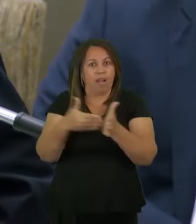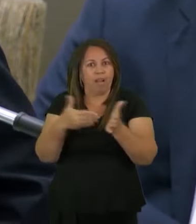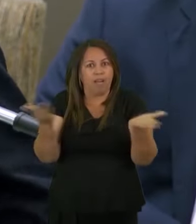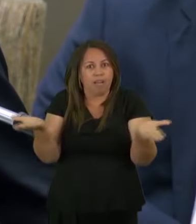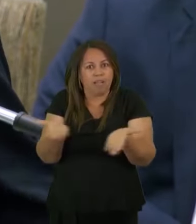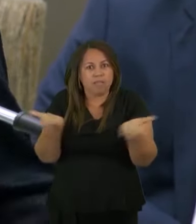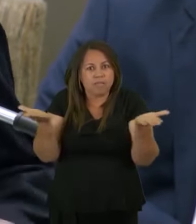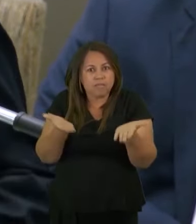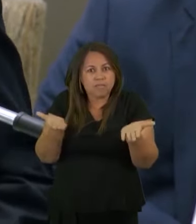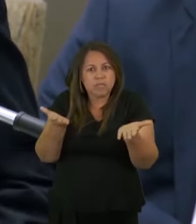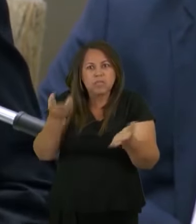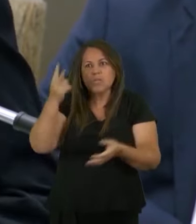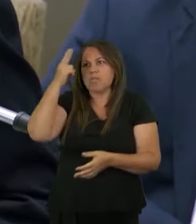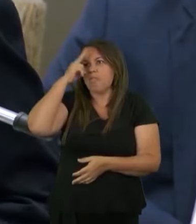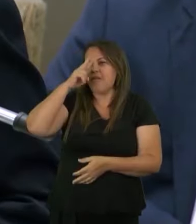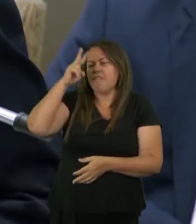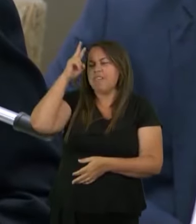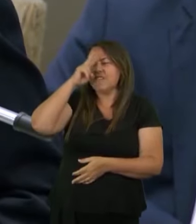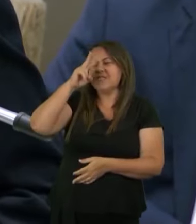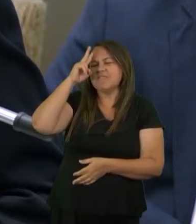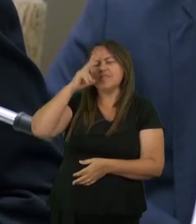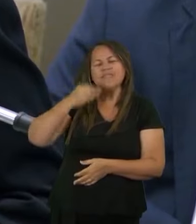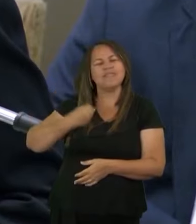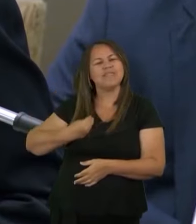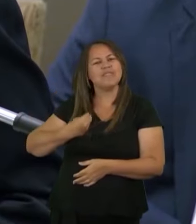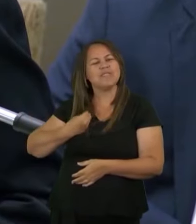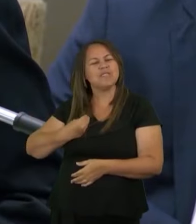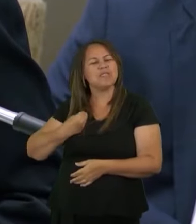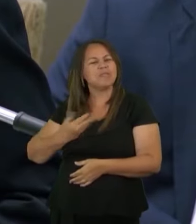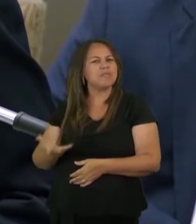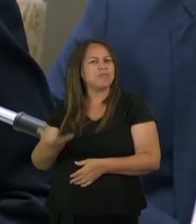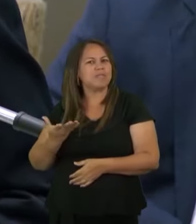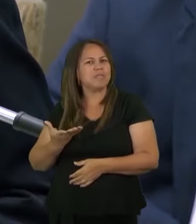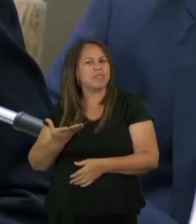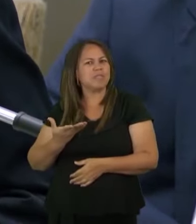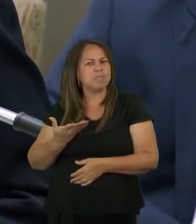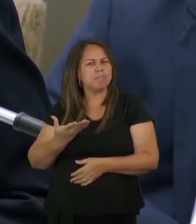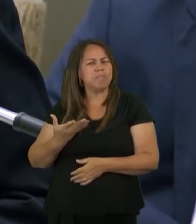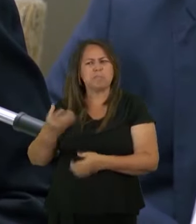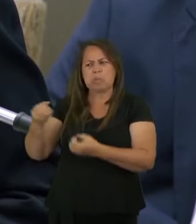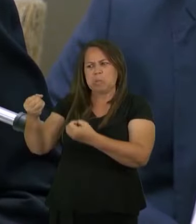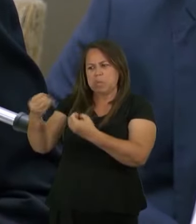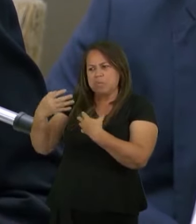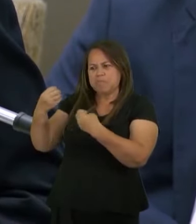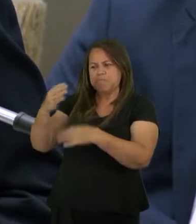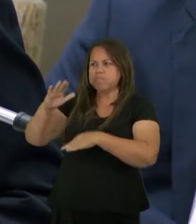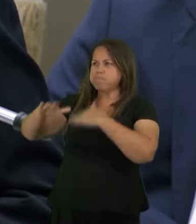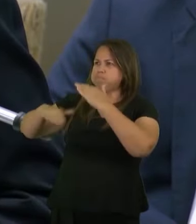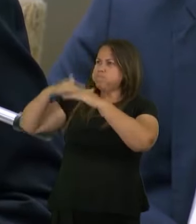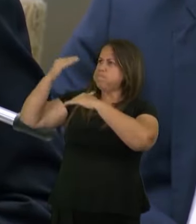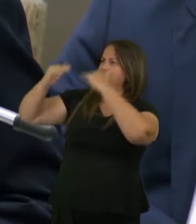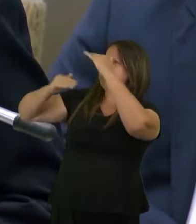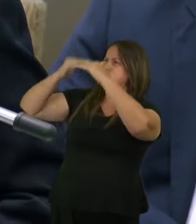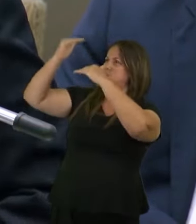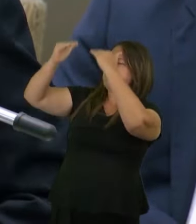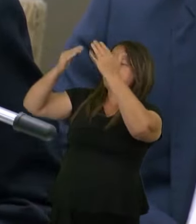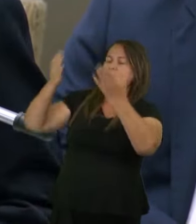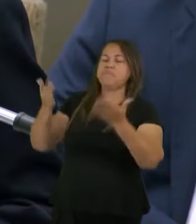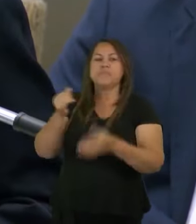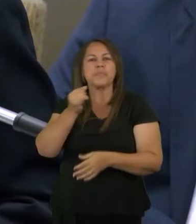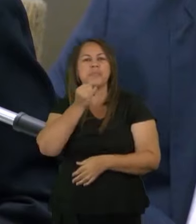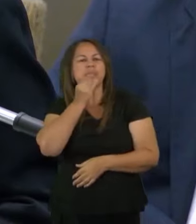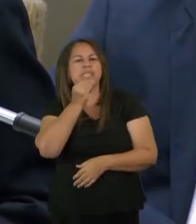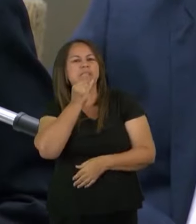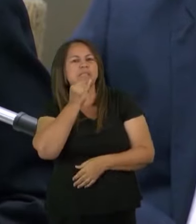sua história de vida serve para edificar também a nossa vida. Um